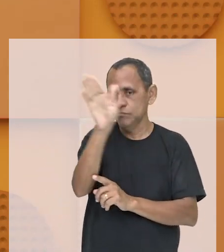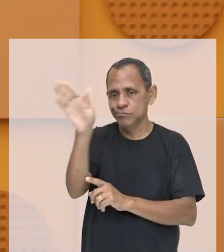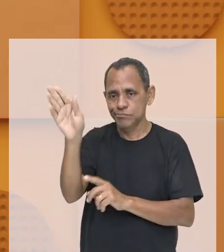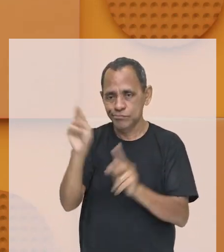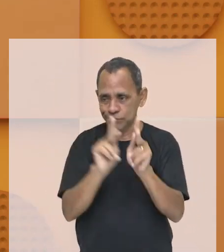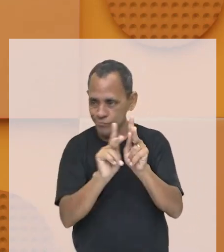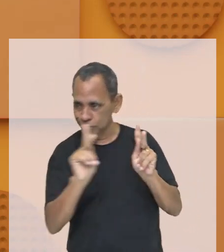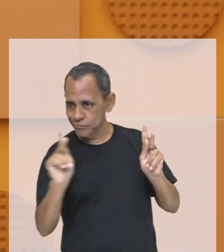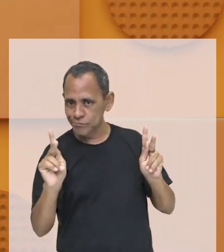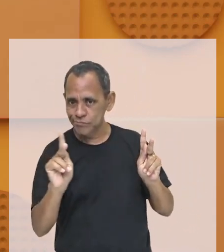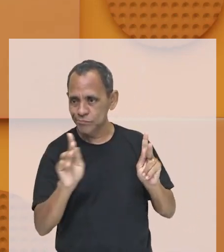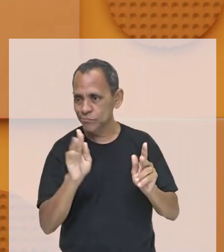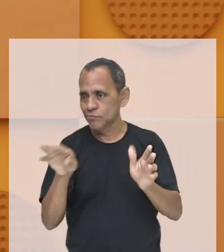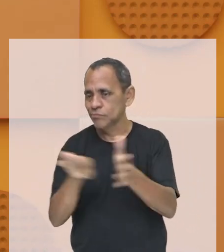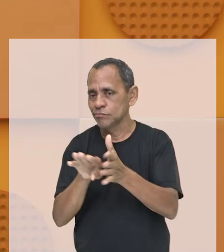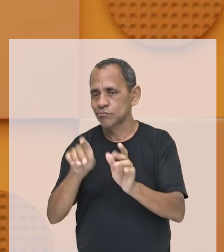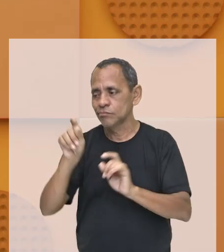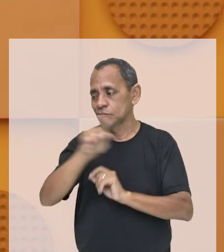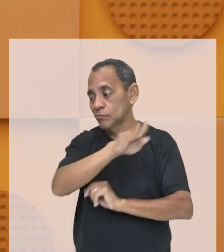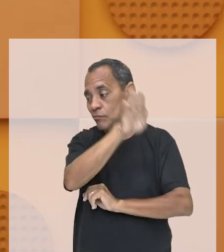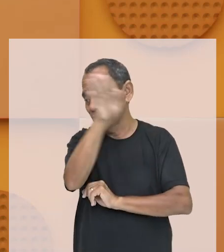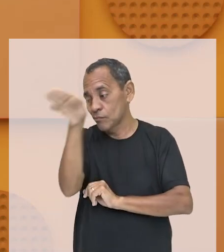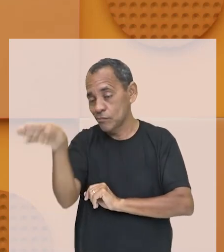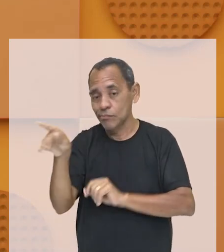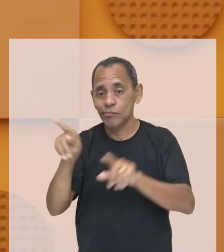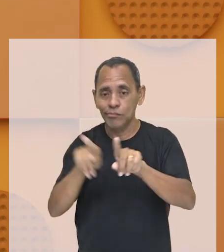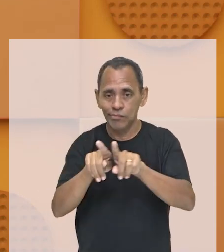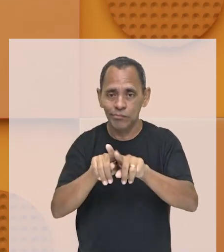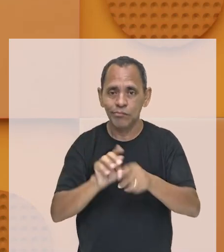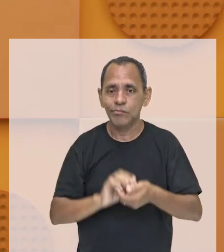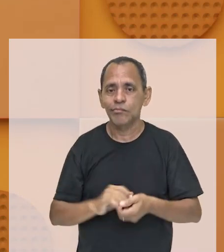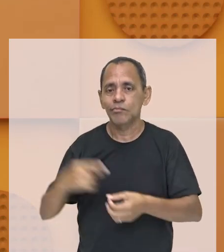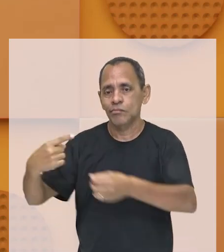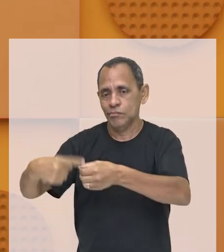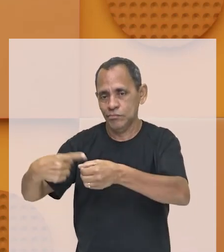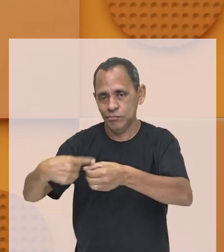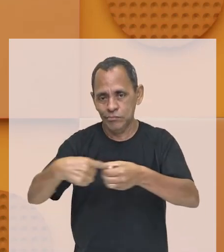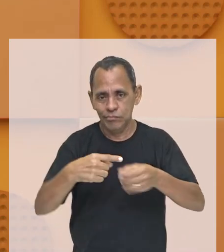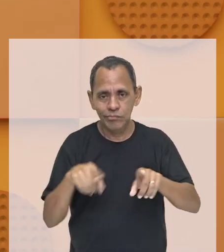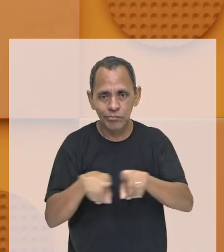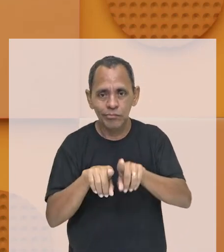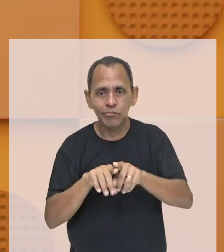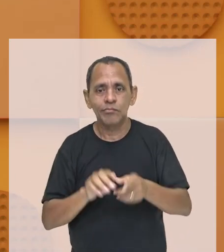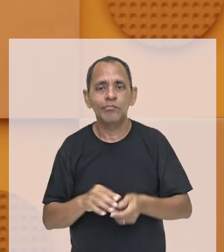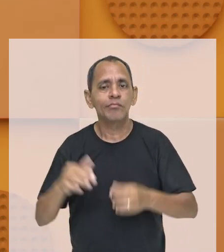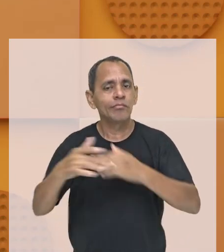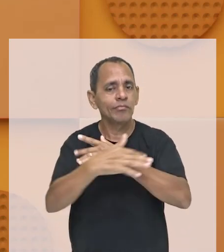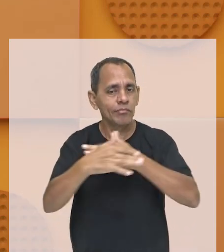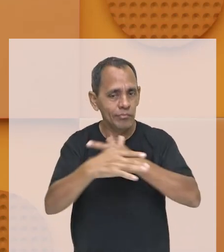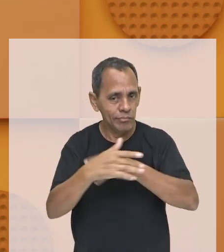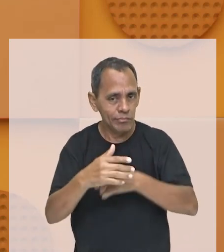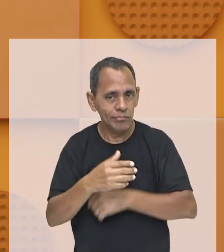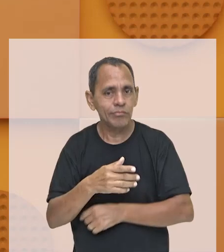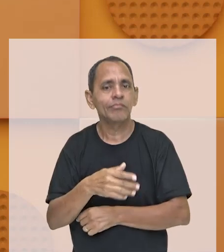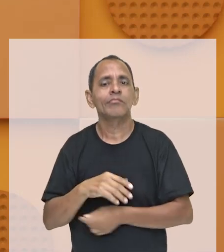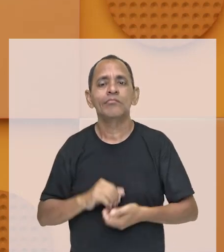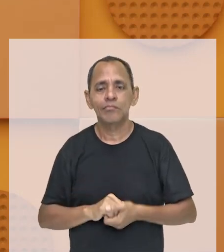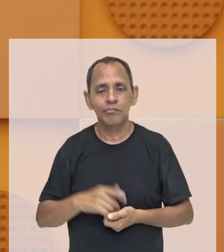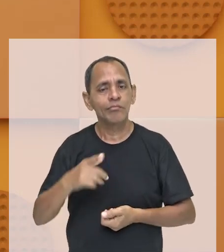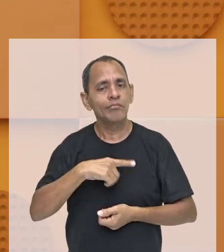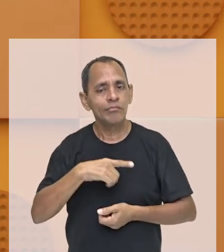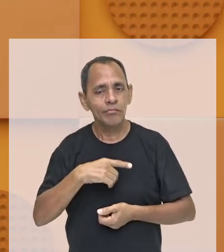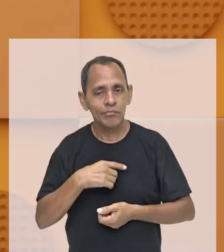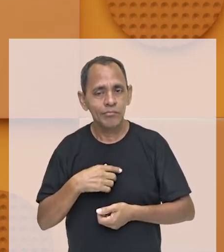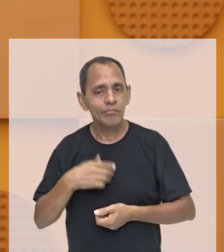eu estava comentando com os colegas aqui que é o lugar que eu mais gostaria de conhecer, né, em nível aqui de turismo. Então, o